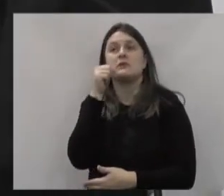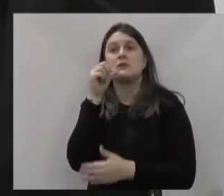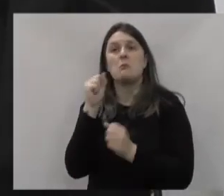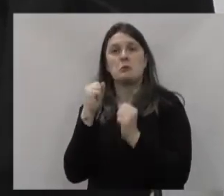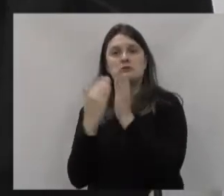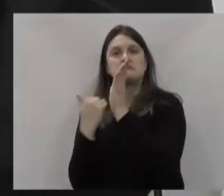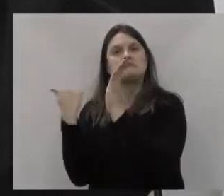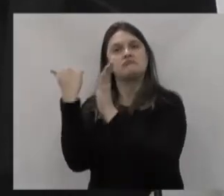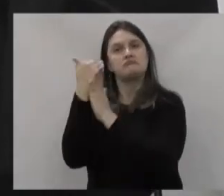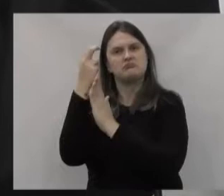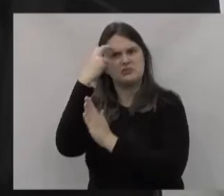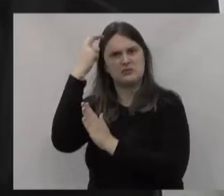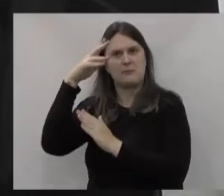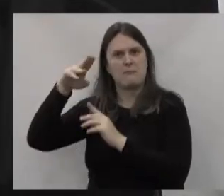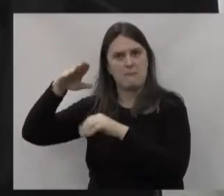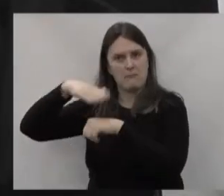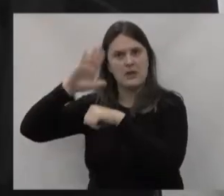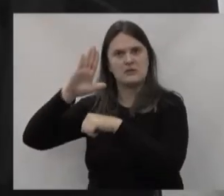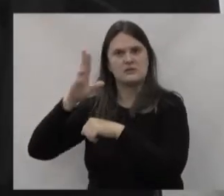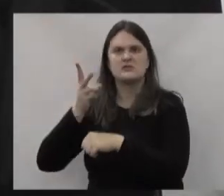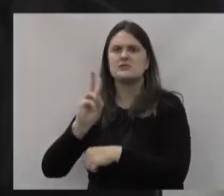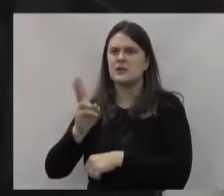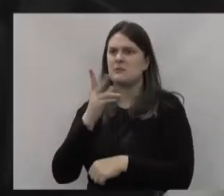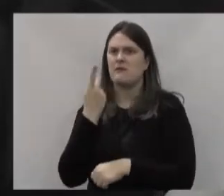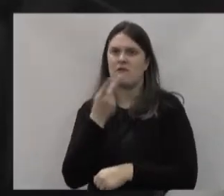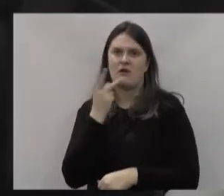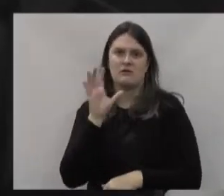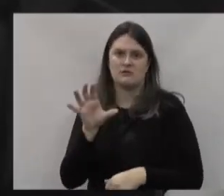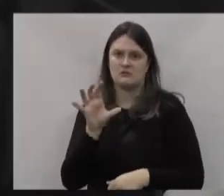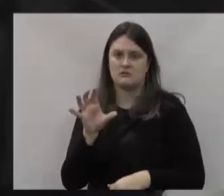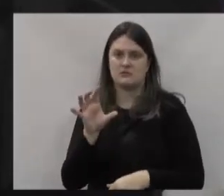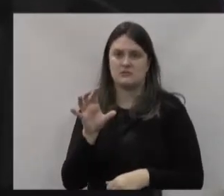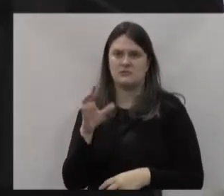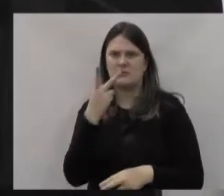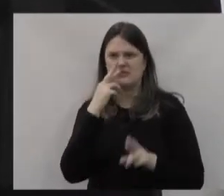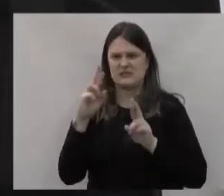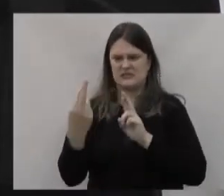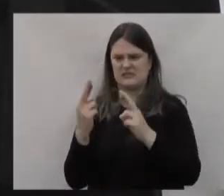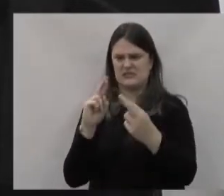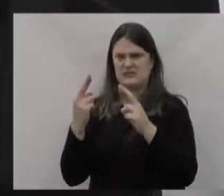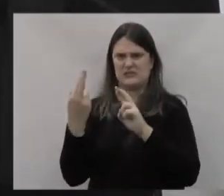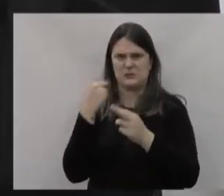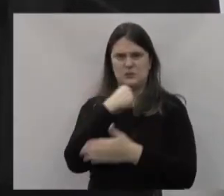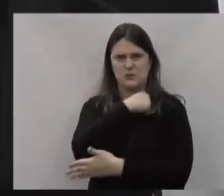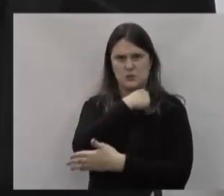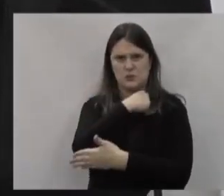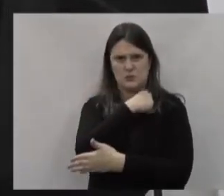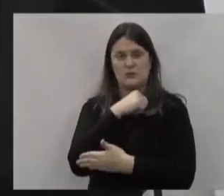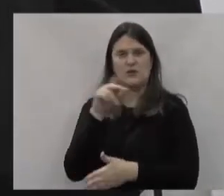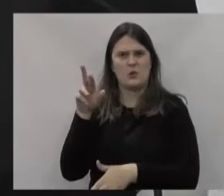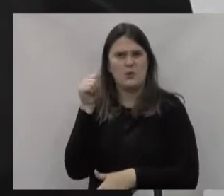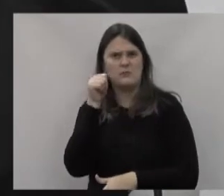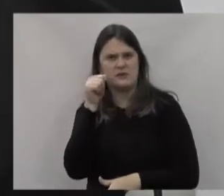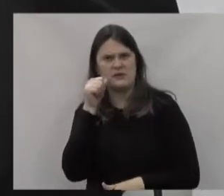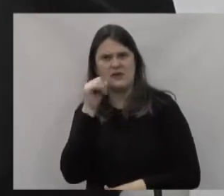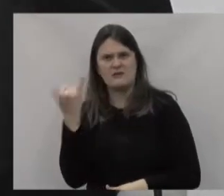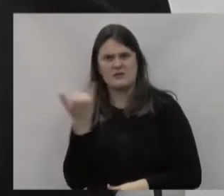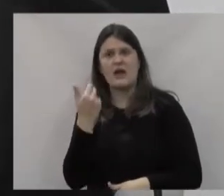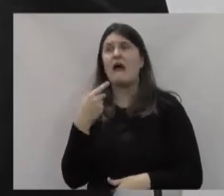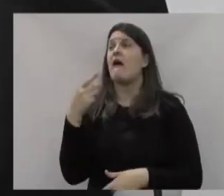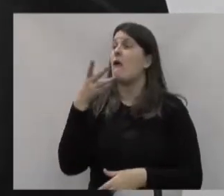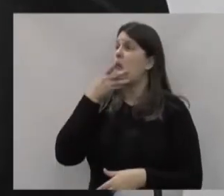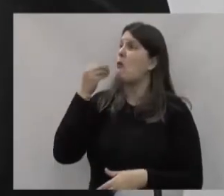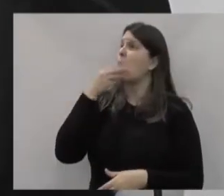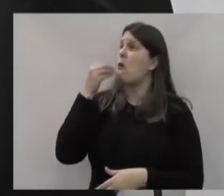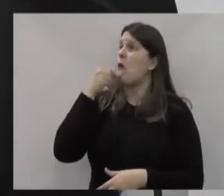que ele. É sempre essa fala. A relação dos ciúmes, como a moça falou para mim, ele cuida de